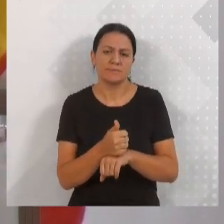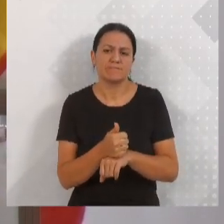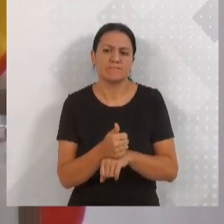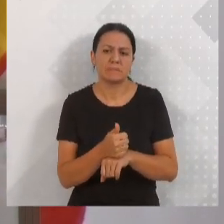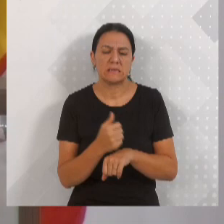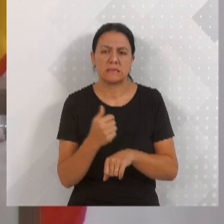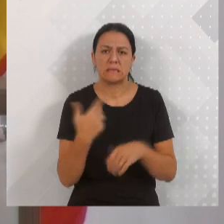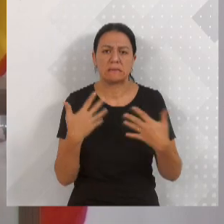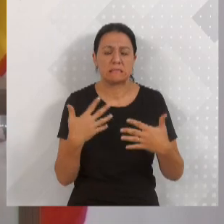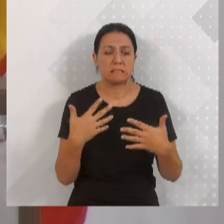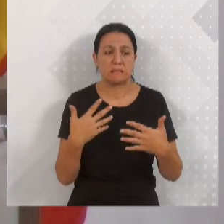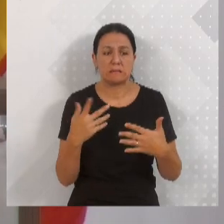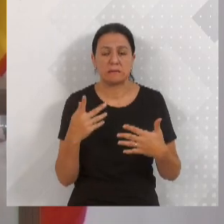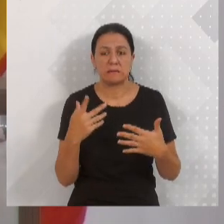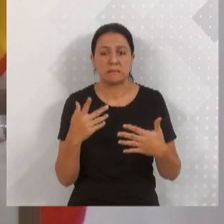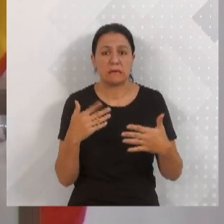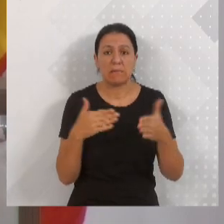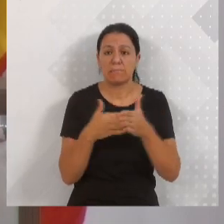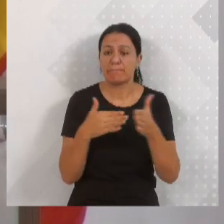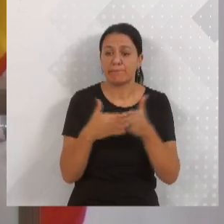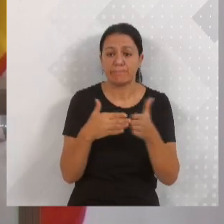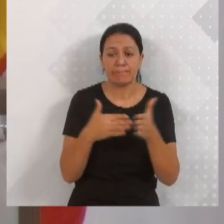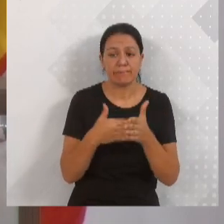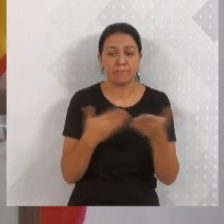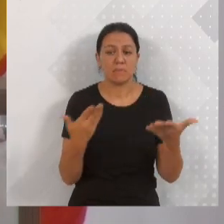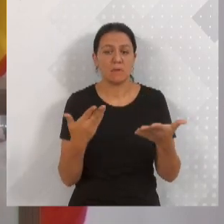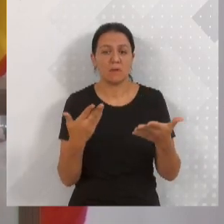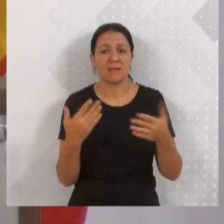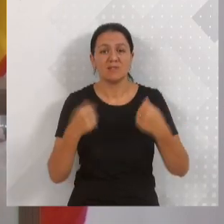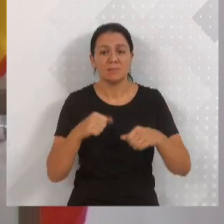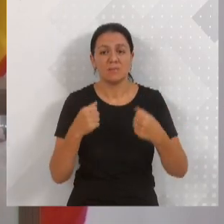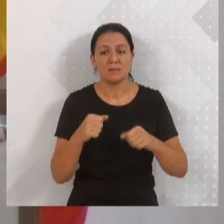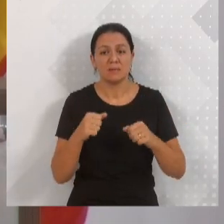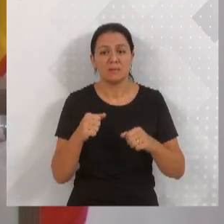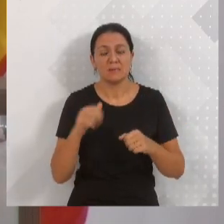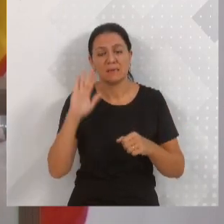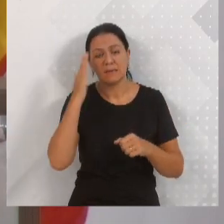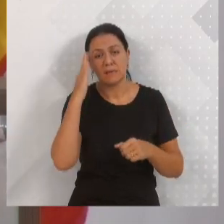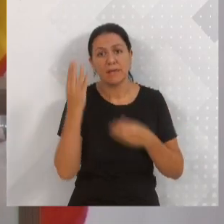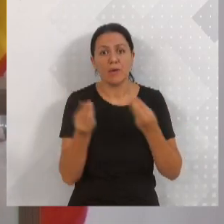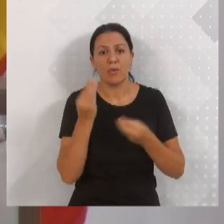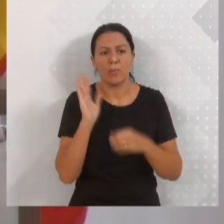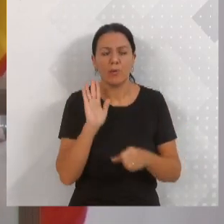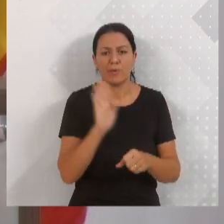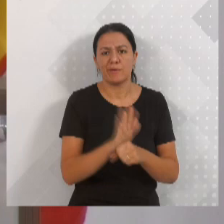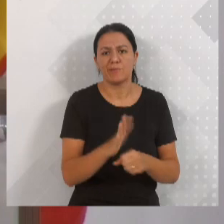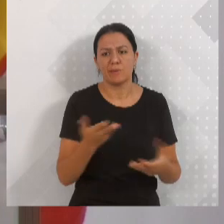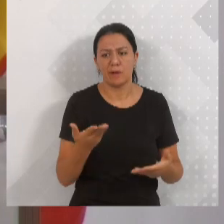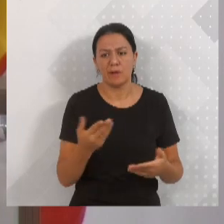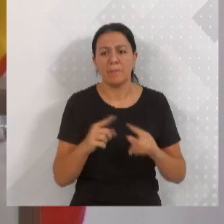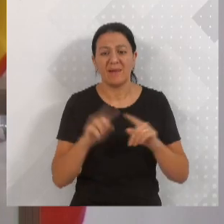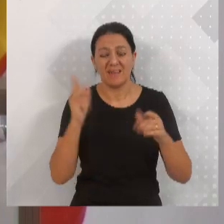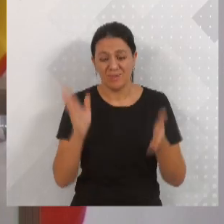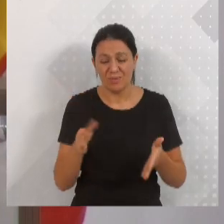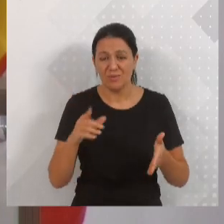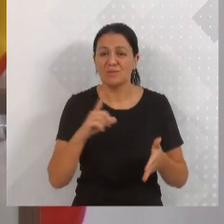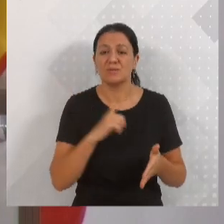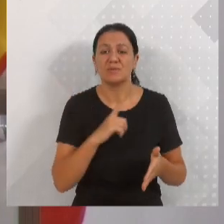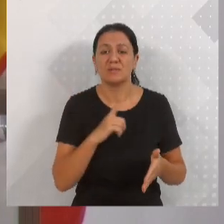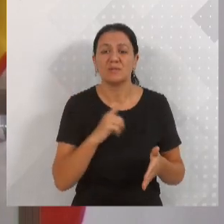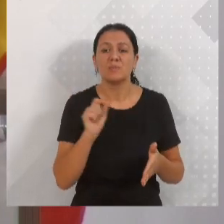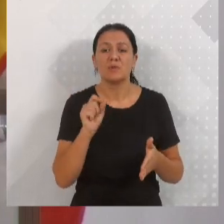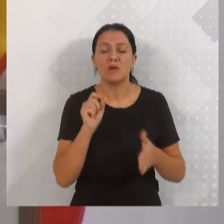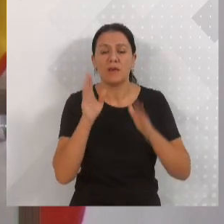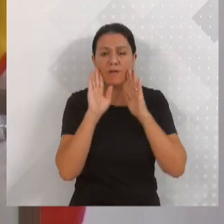nós temos que fazer administração desses recursos numa visão Global né e dentro do que nós temos hoje nós estamos estamos